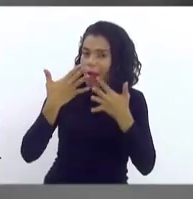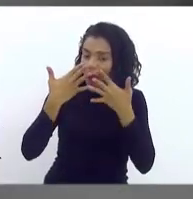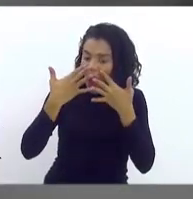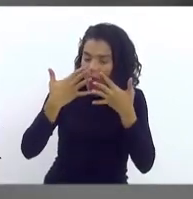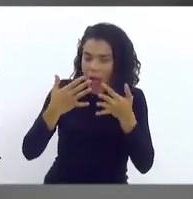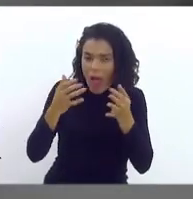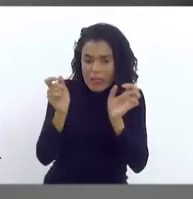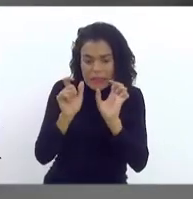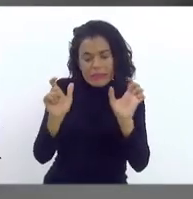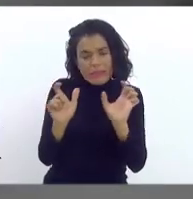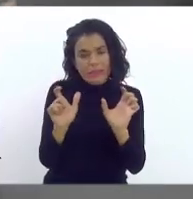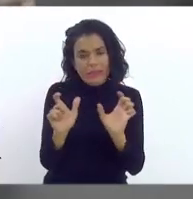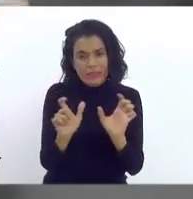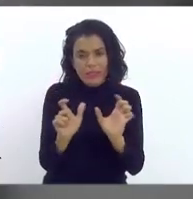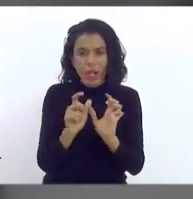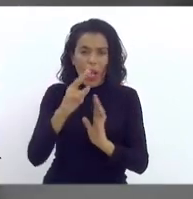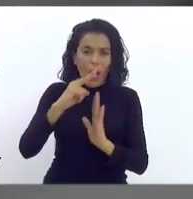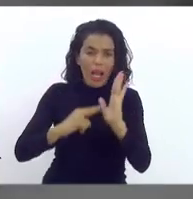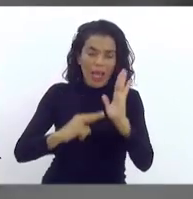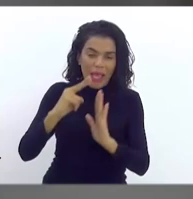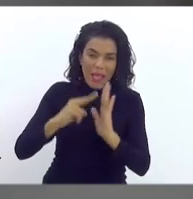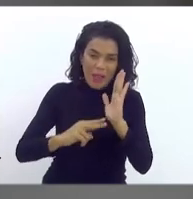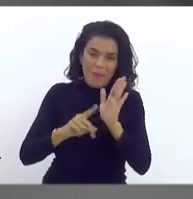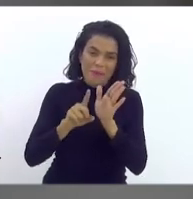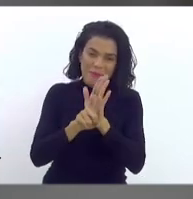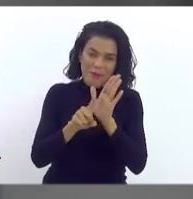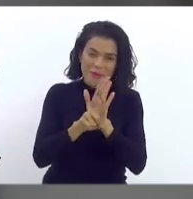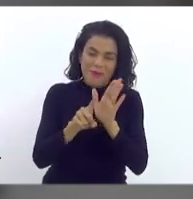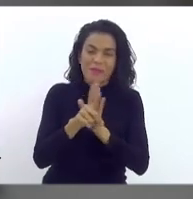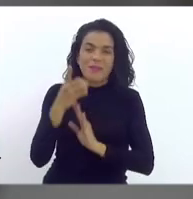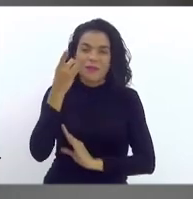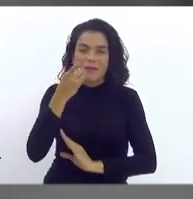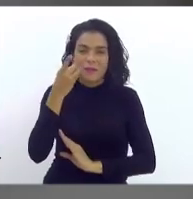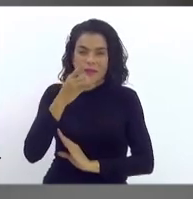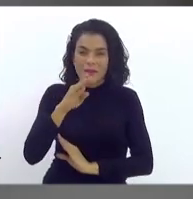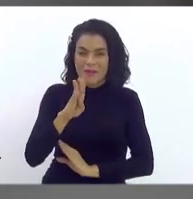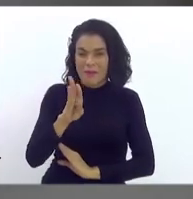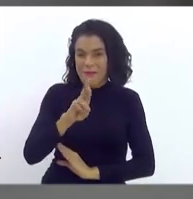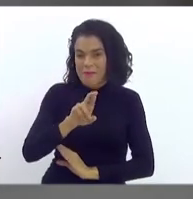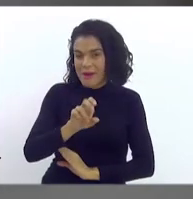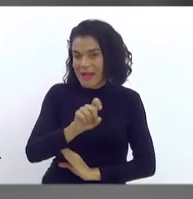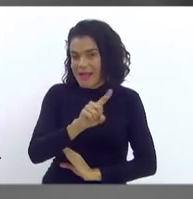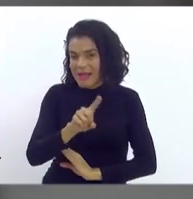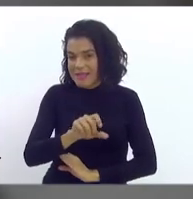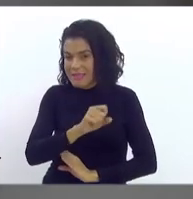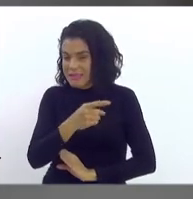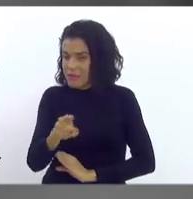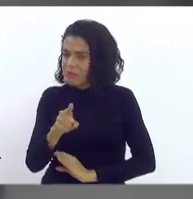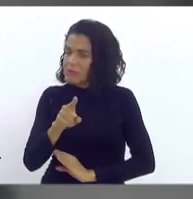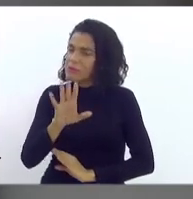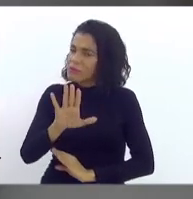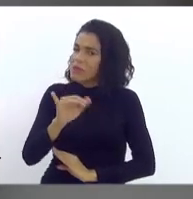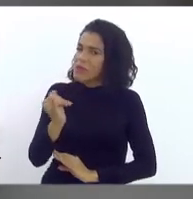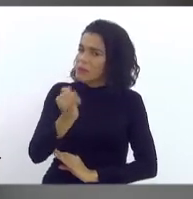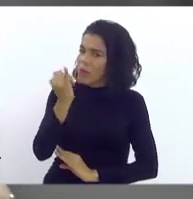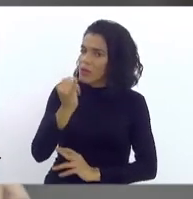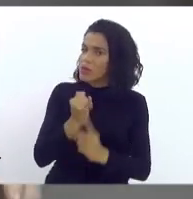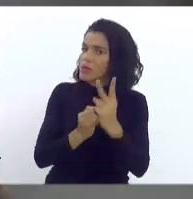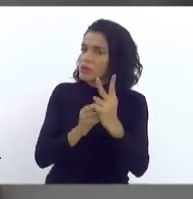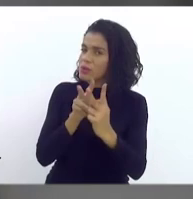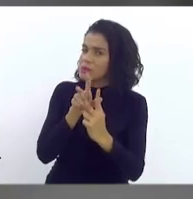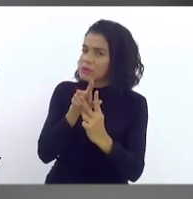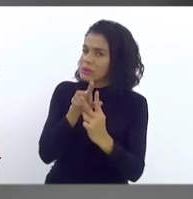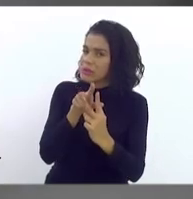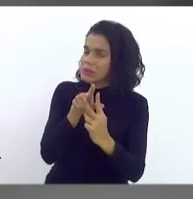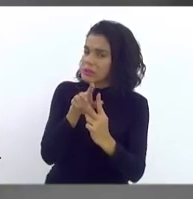estava aqui lendo o questionário do deputado Brazão, eu acho importante que tem duas perguntas aqui que precisam